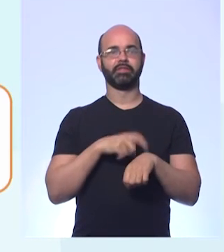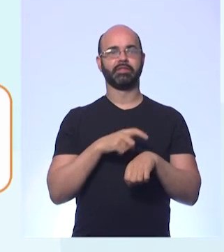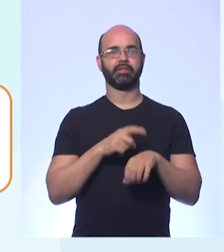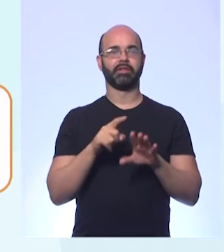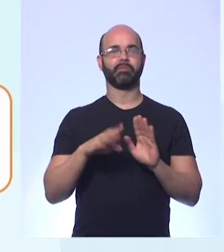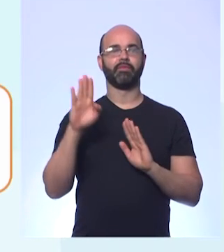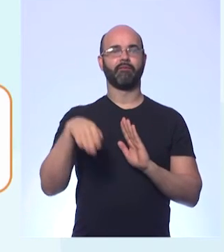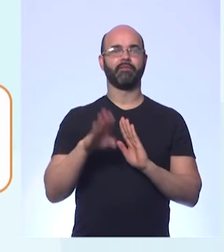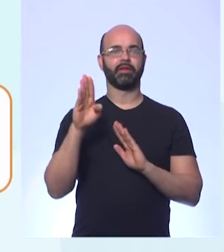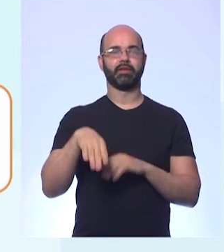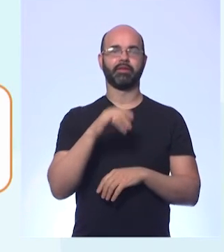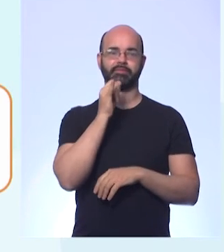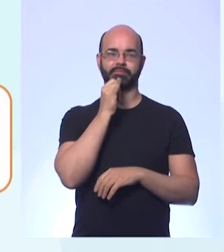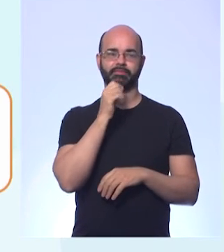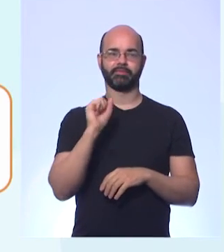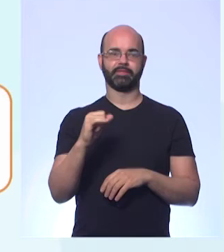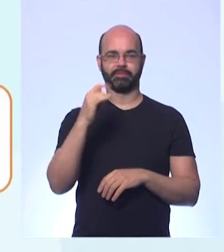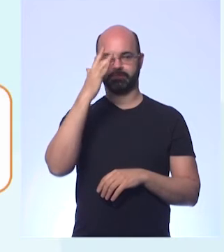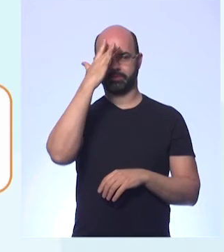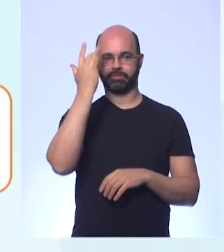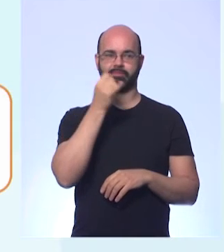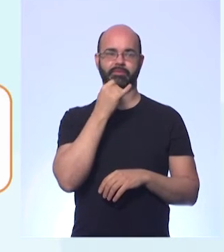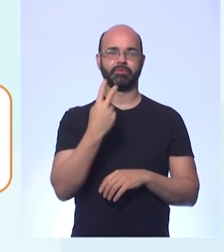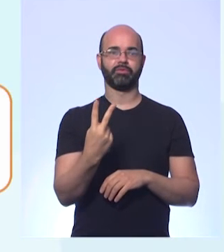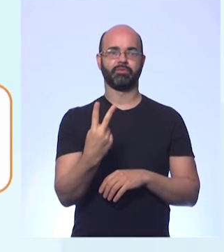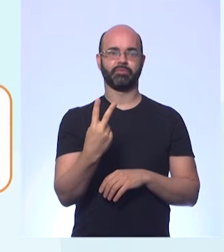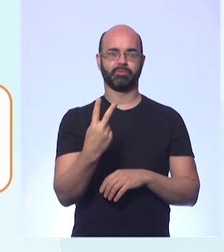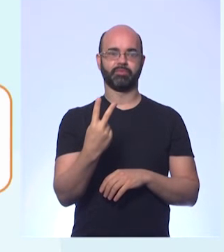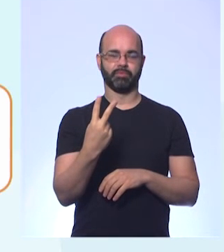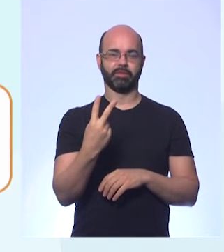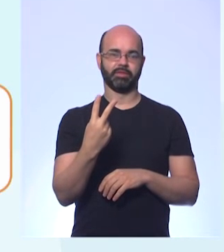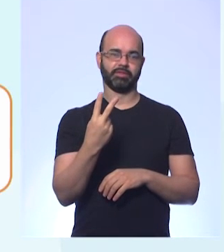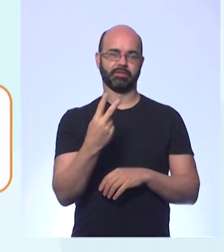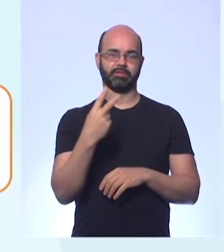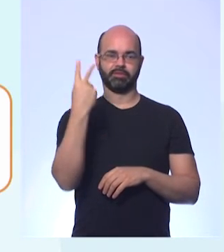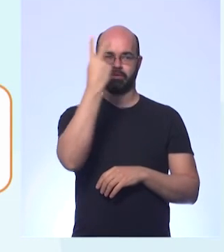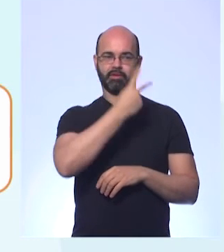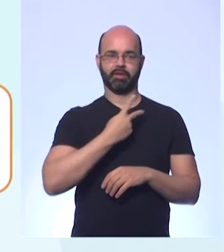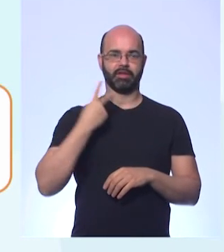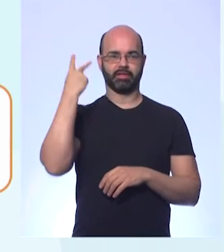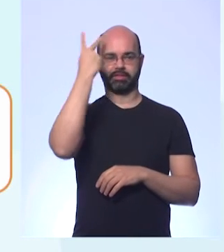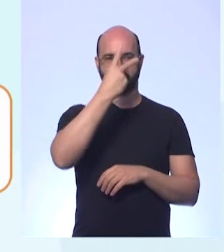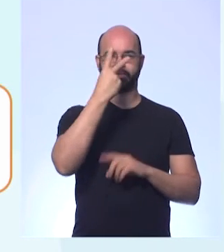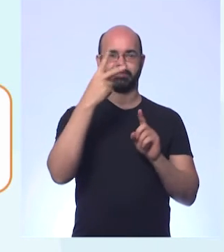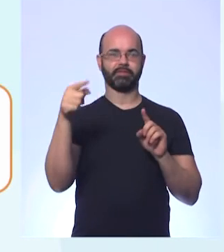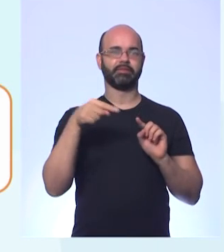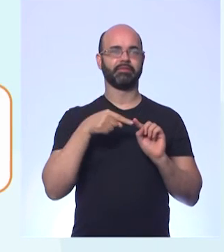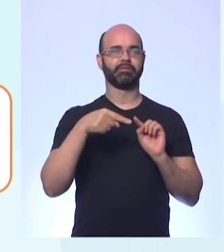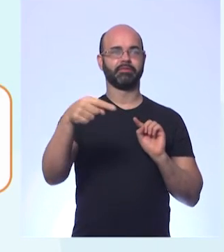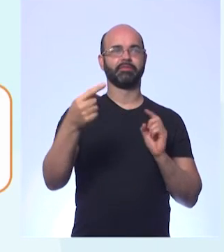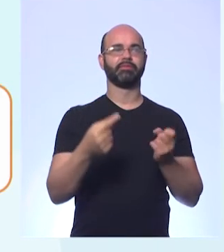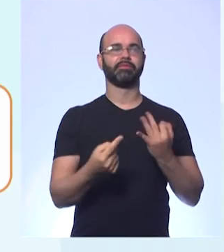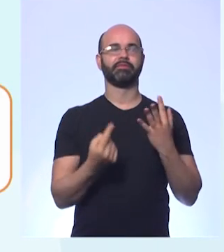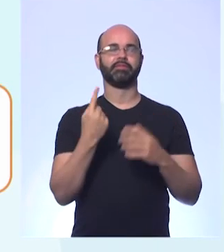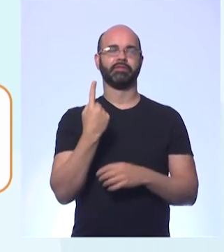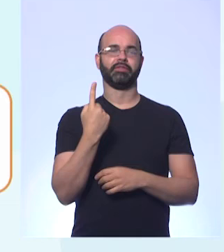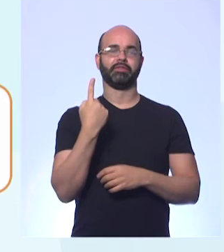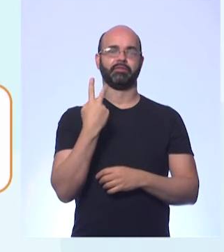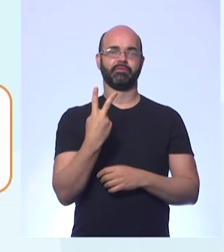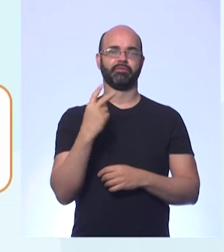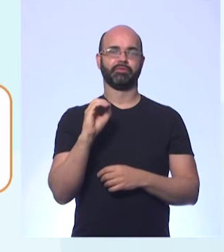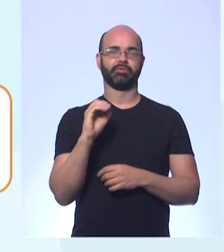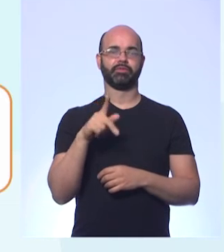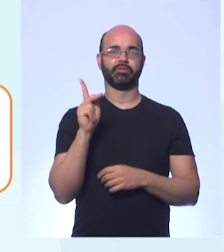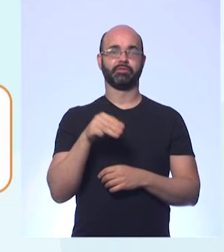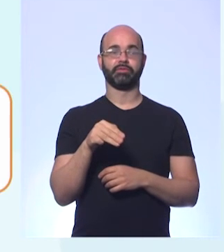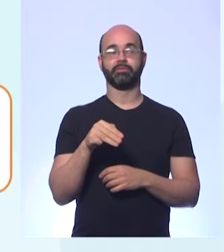variando? Por exemplo, se o cara andar 2 horas, então ele vai ter caminhado aí 120 quilômetros. também